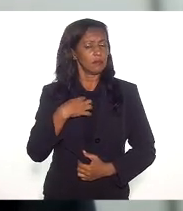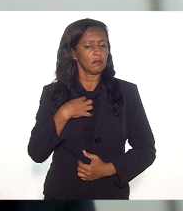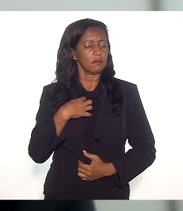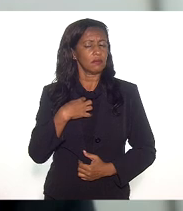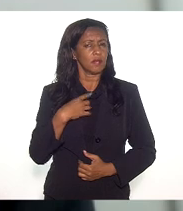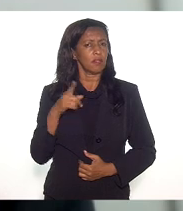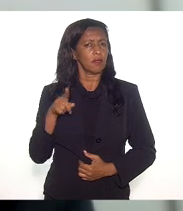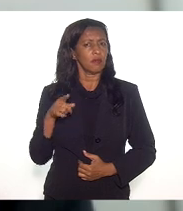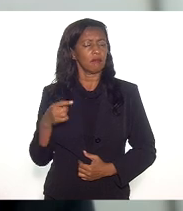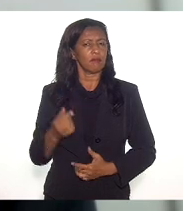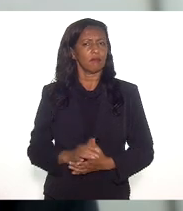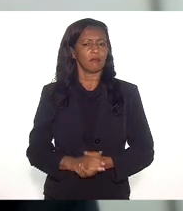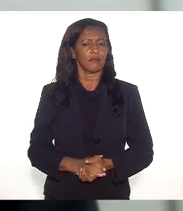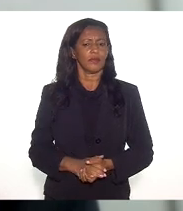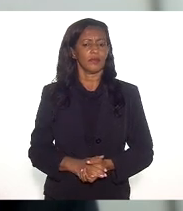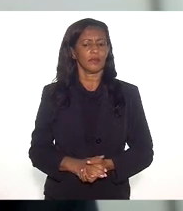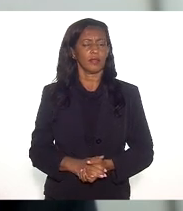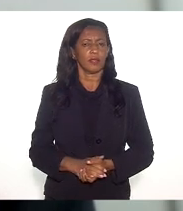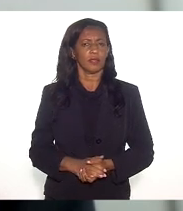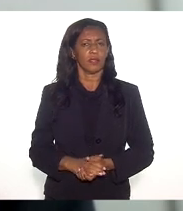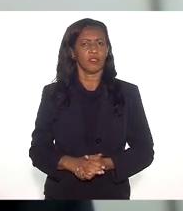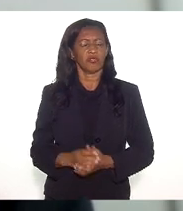de criar